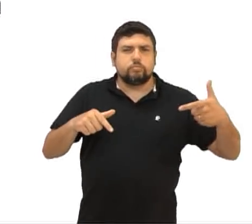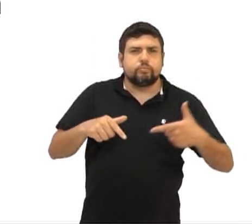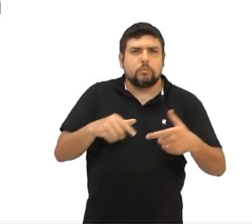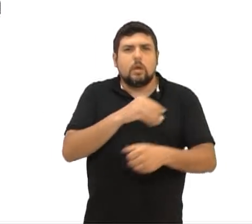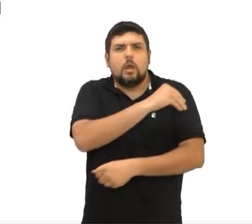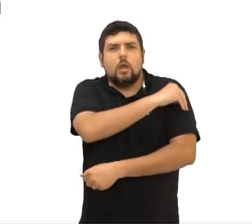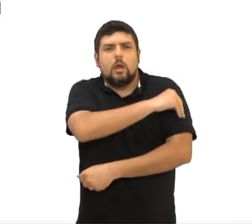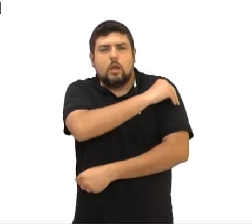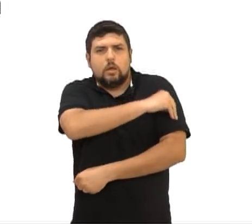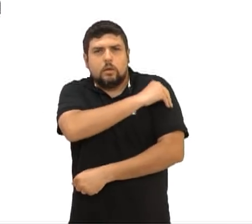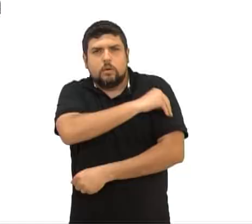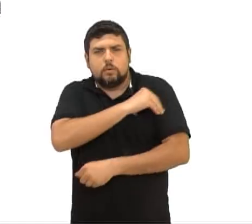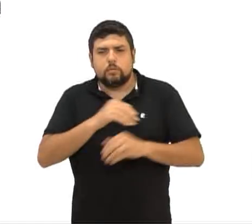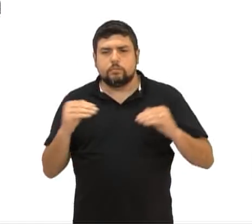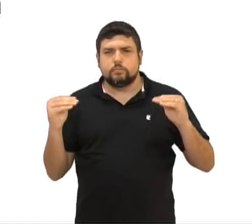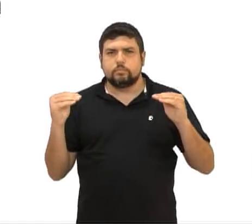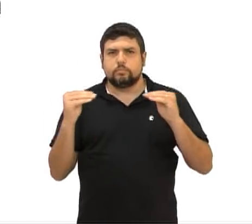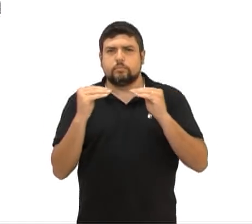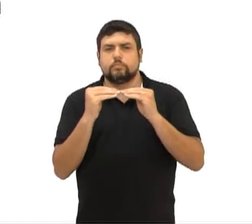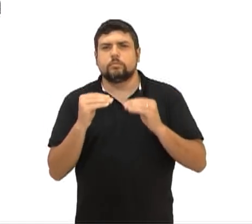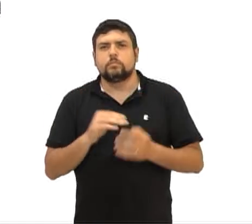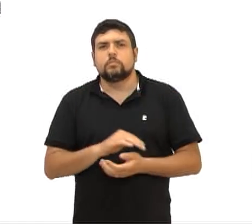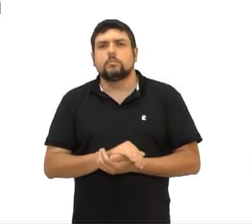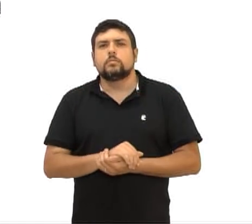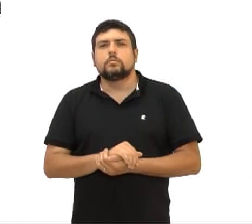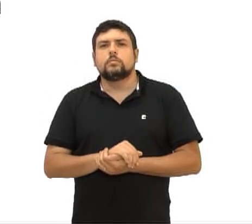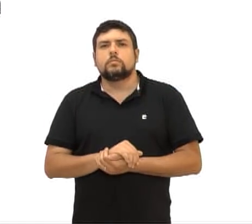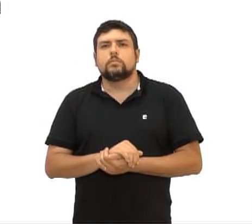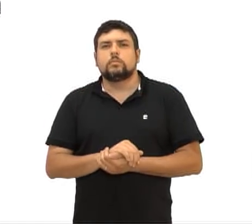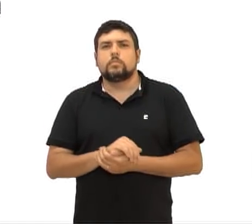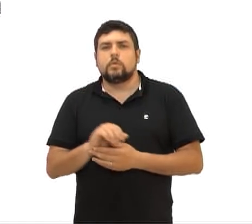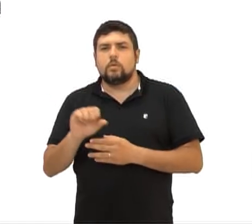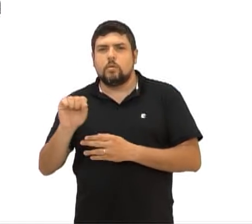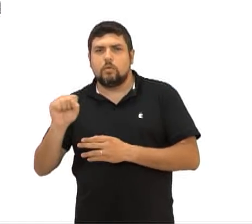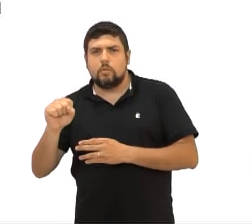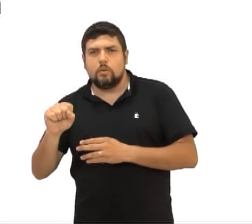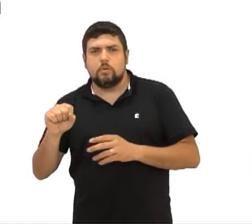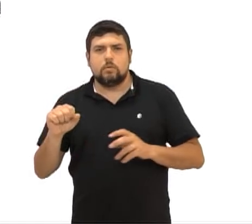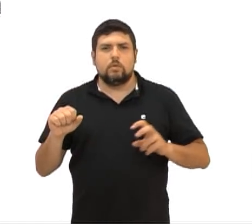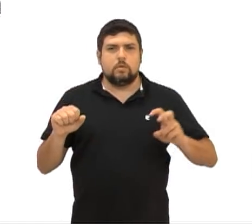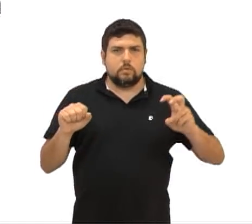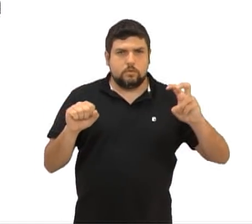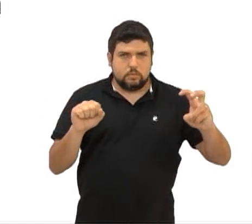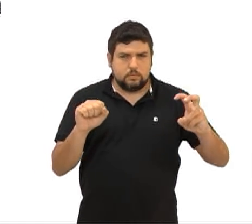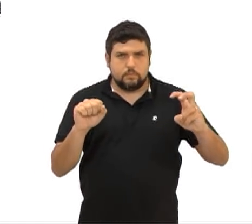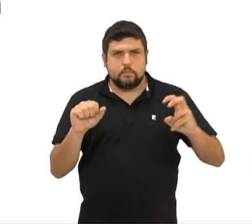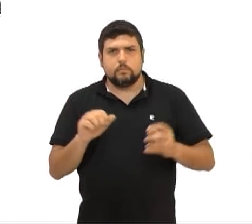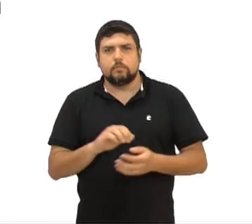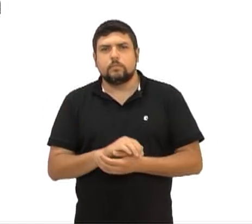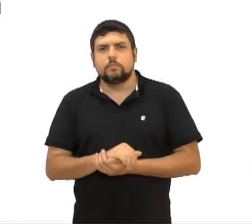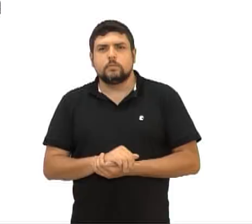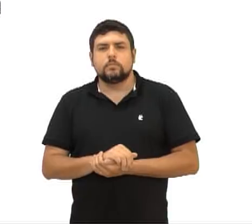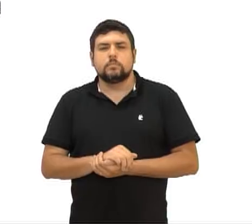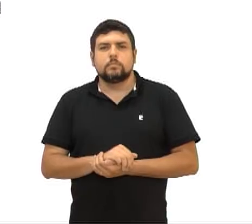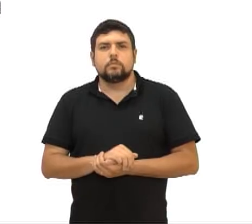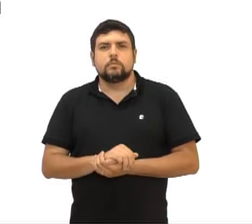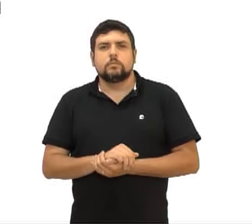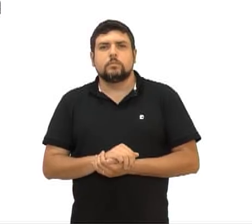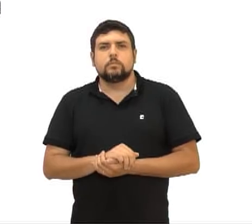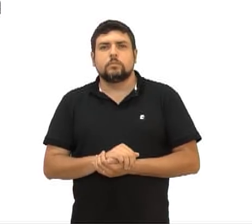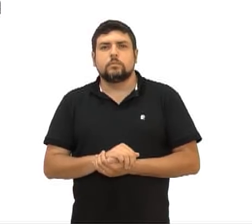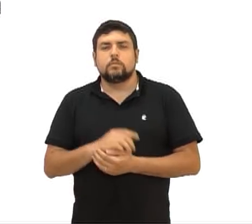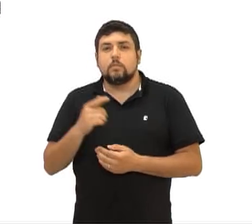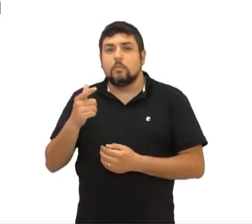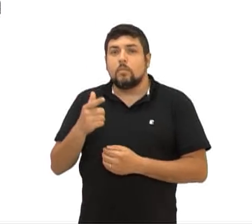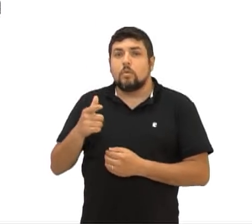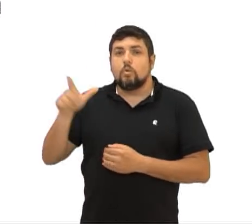proporcionais. O valor de 8 e 5, respectivamente. Em uma encomenda de um